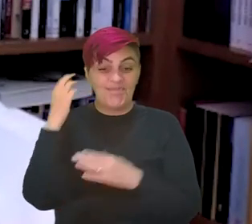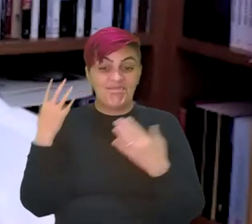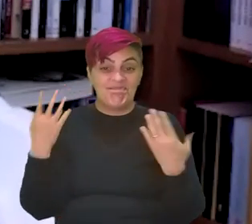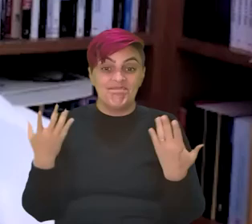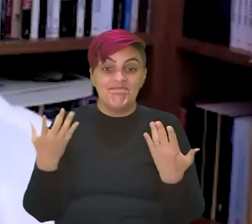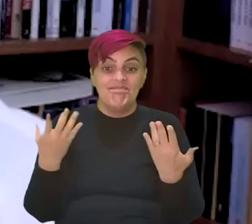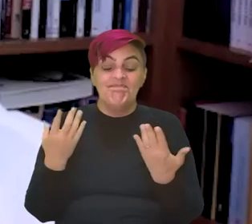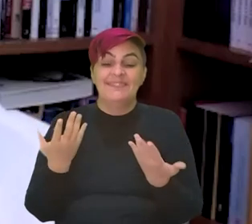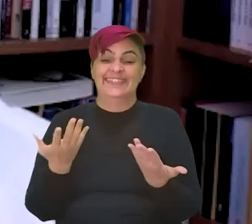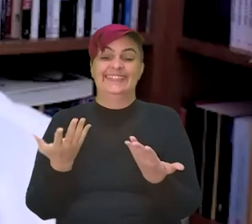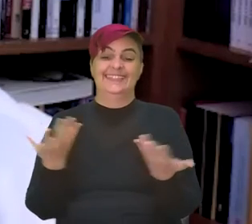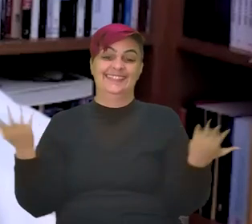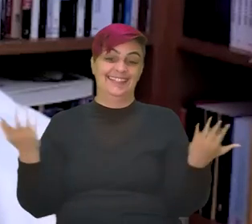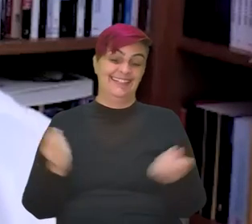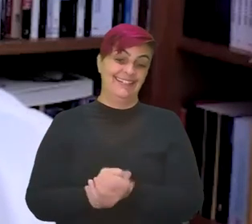cultura.